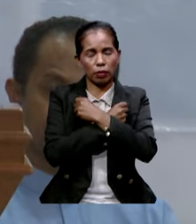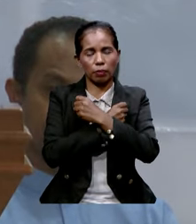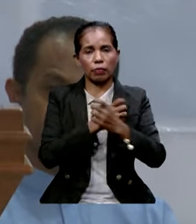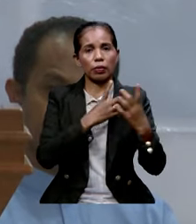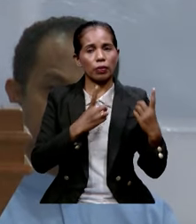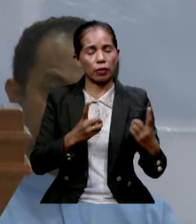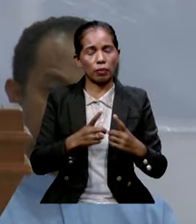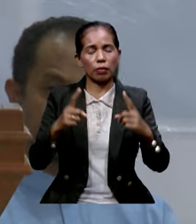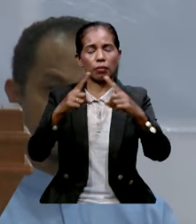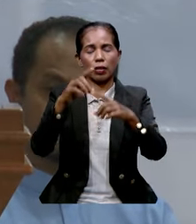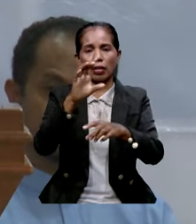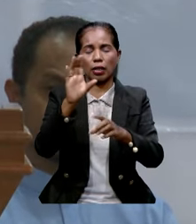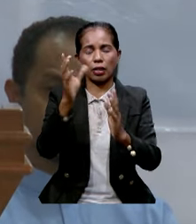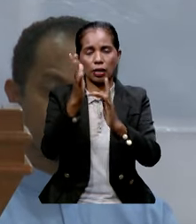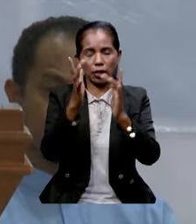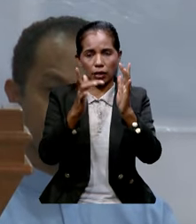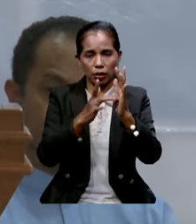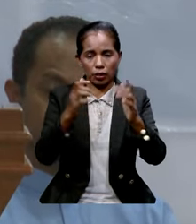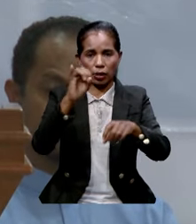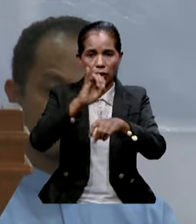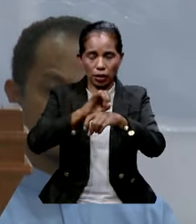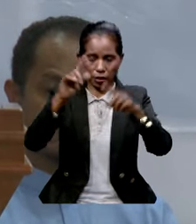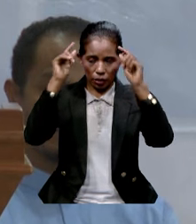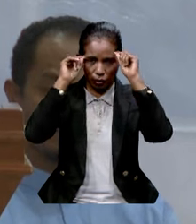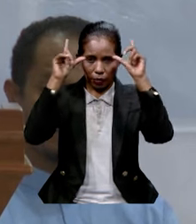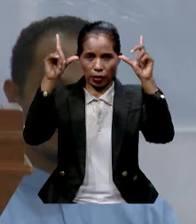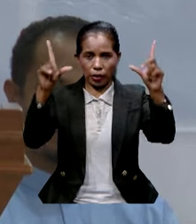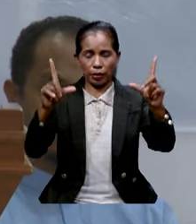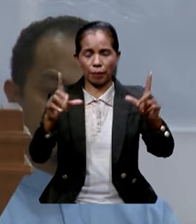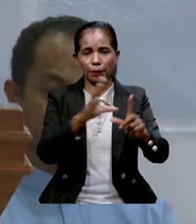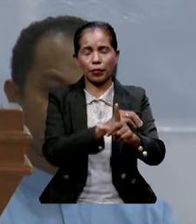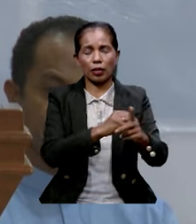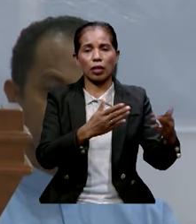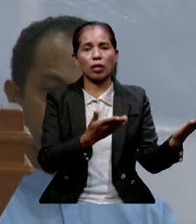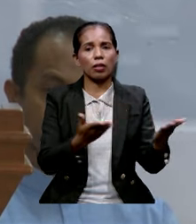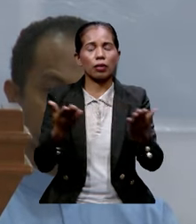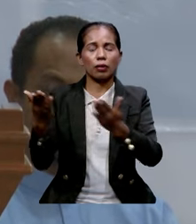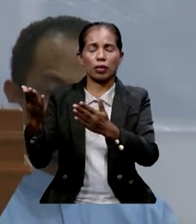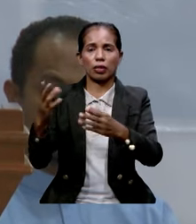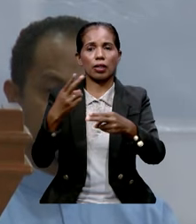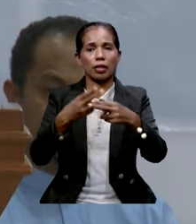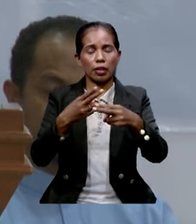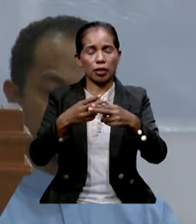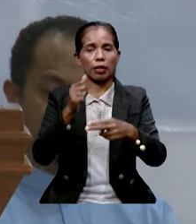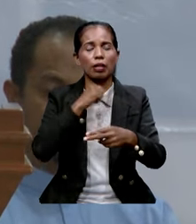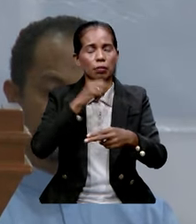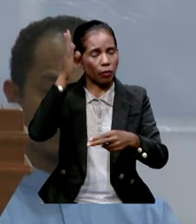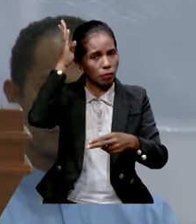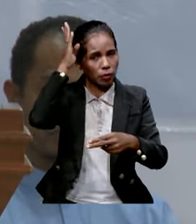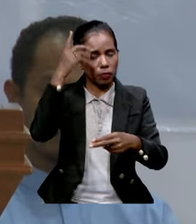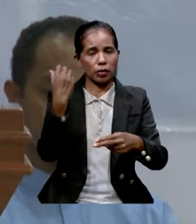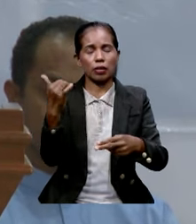Igreja em Timor-Leste. Em nome da Conferência Episcopal Timorense e da